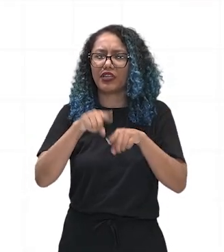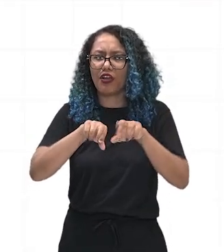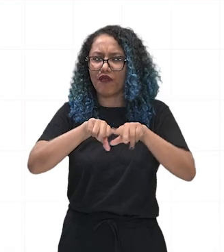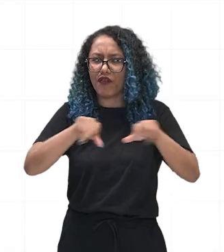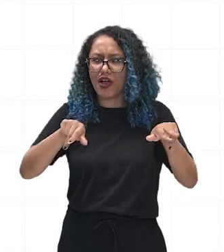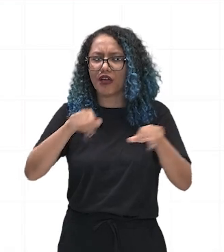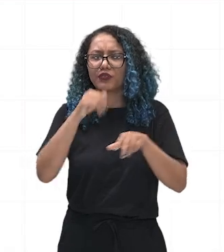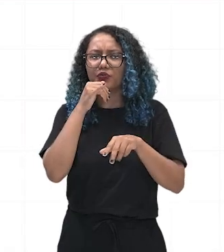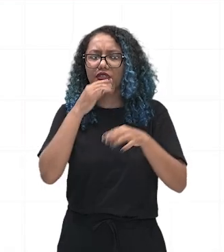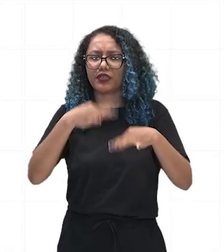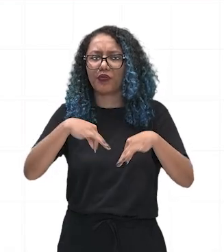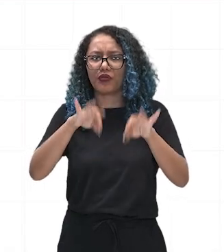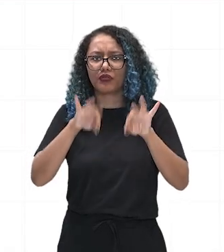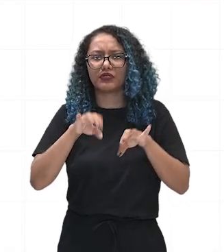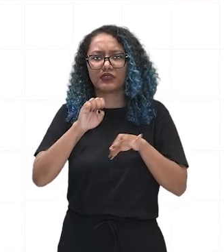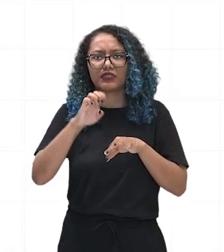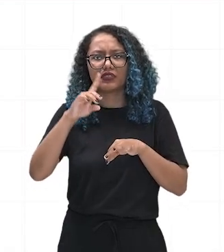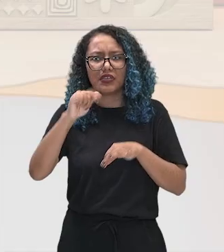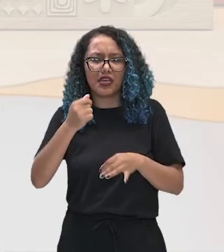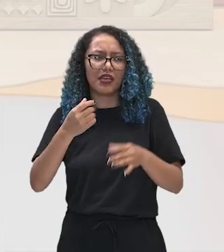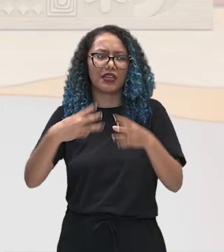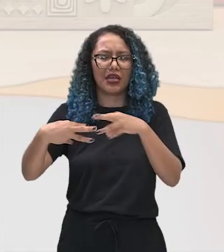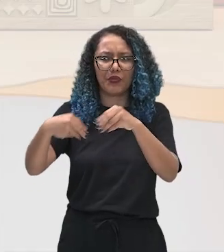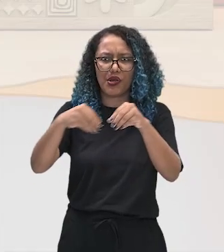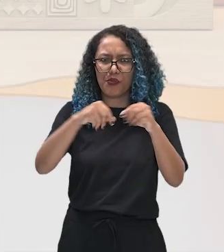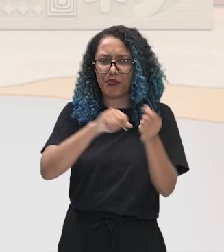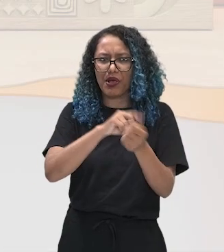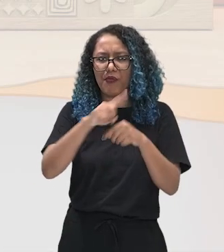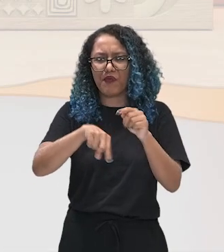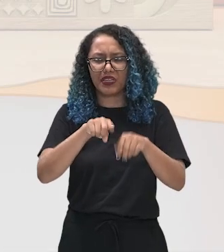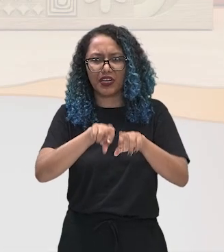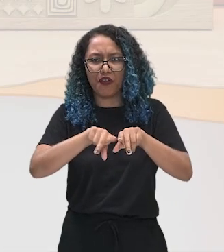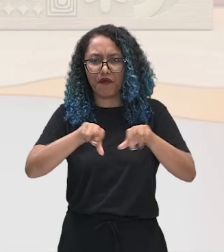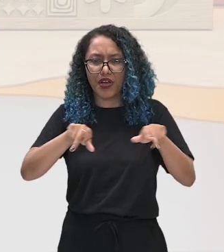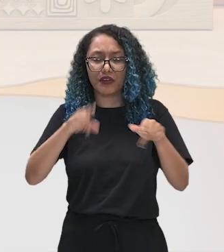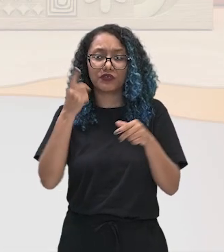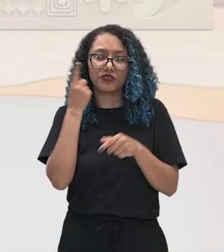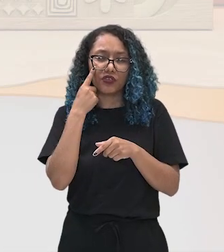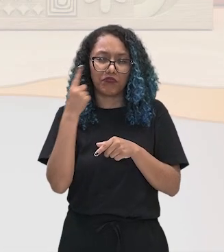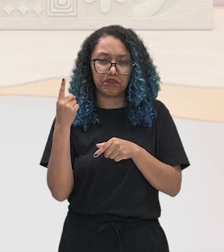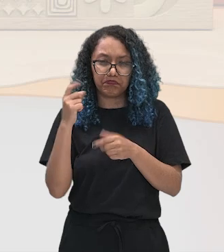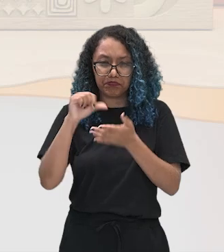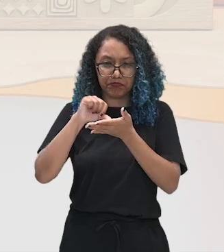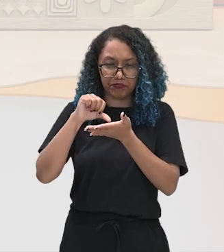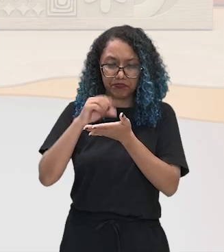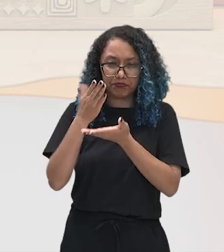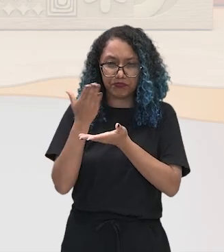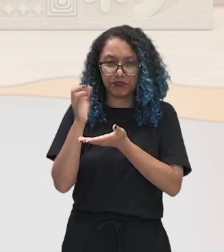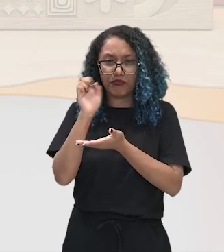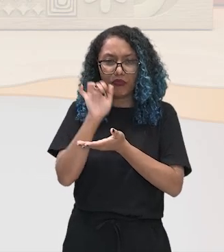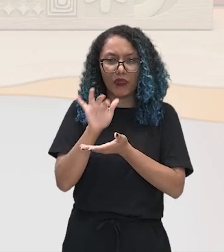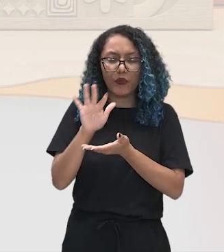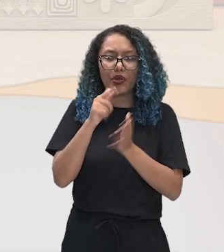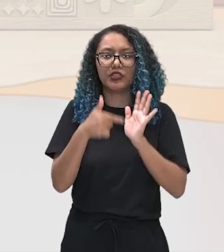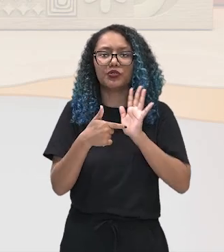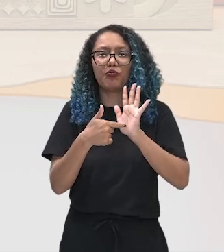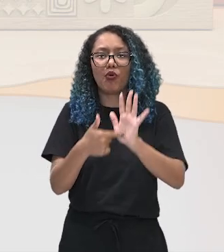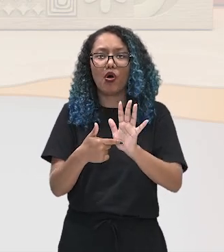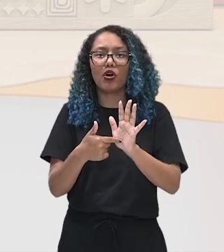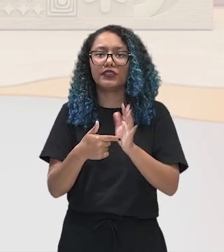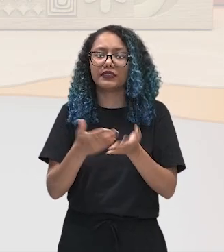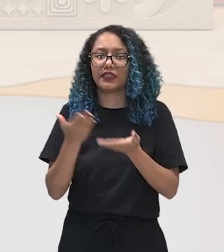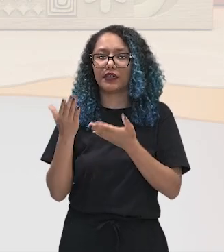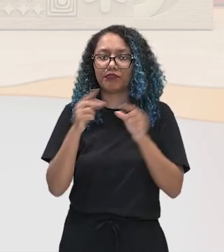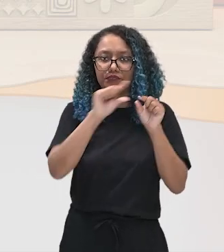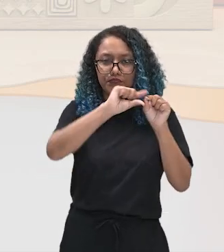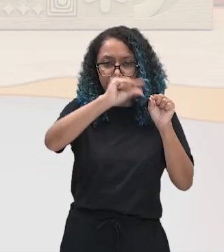seda, especiarias e outras mercadorias. Olha só, o professor tem aqui um mapa que mostra aí essa antiga Rota da